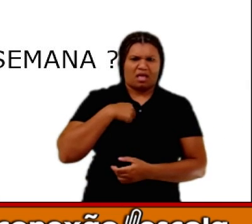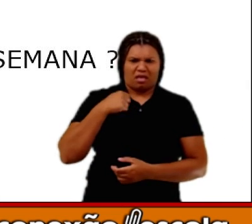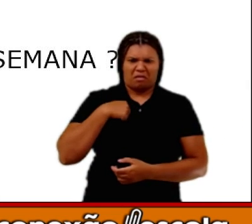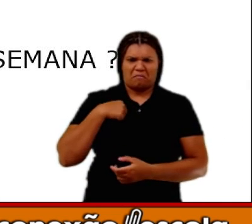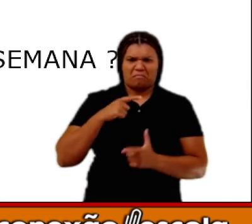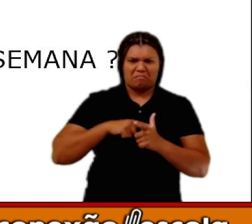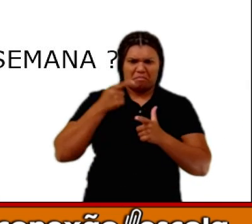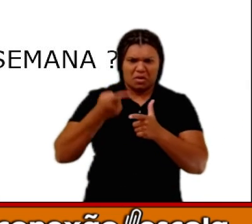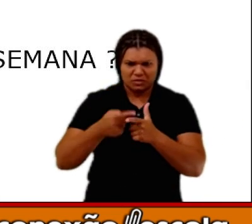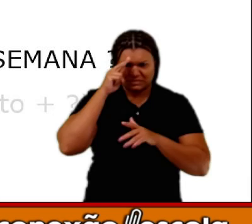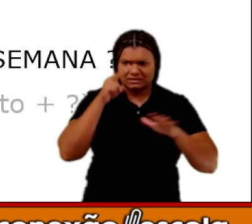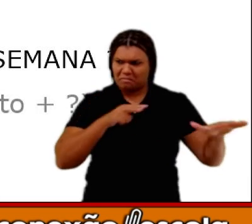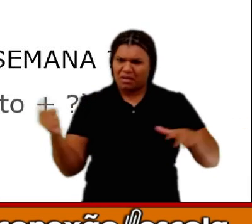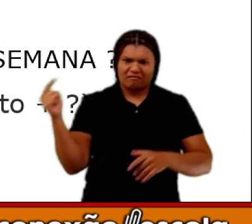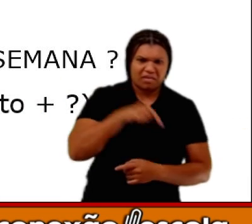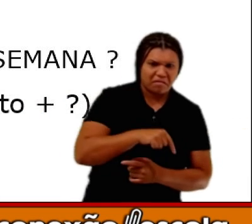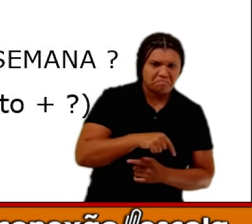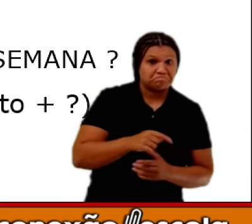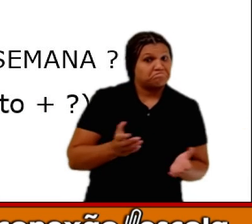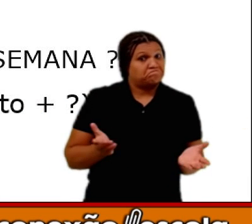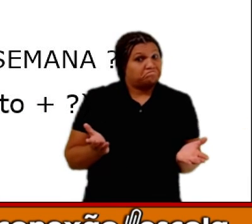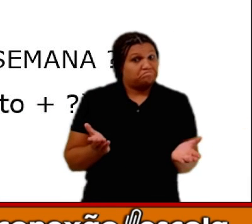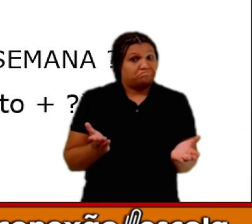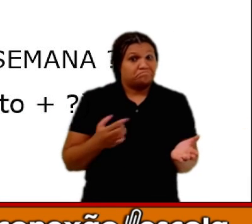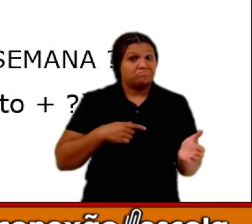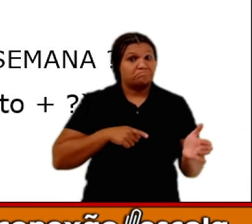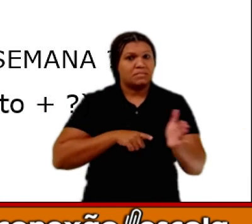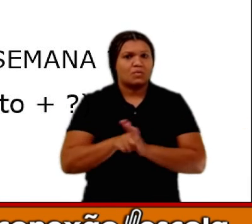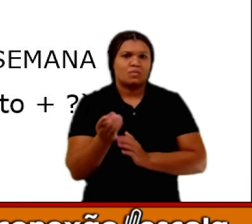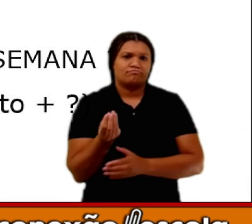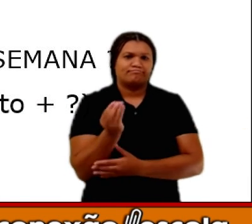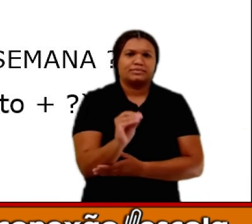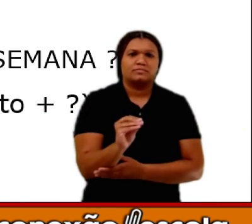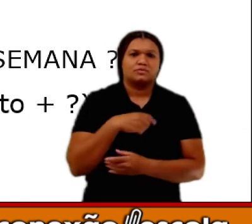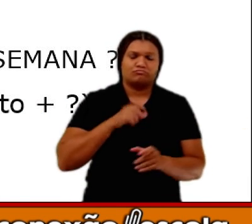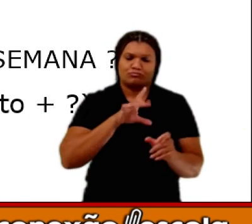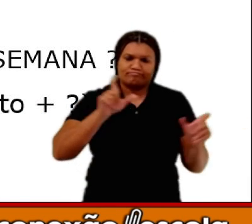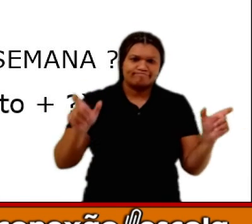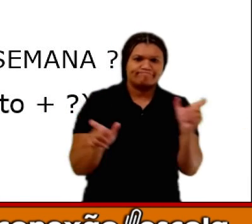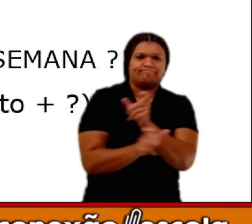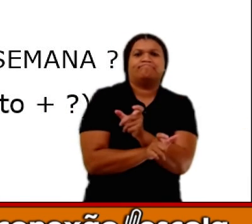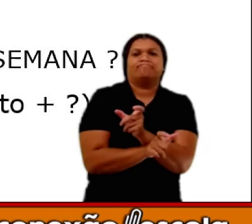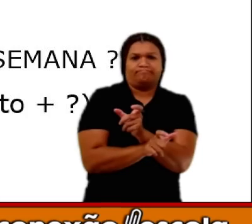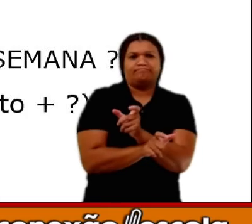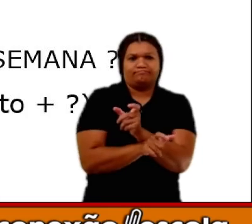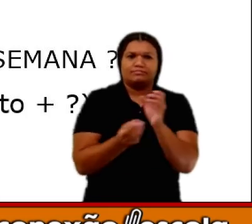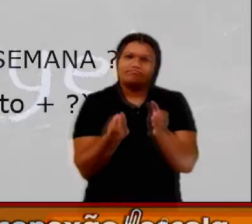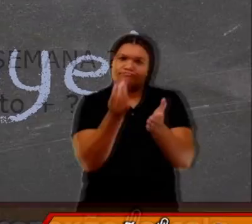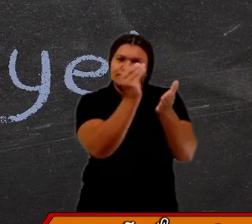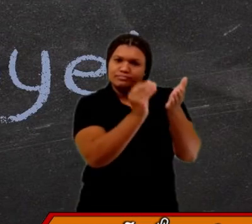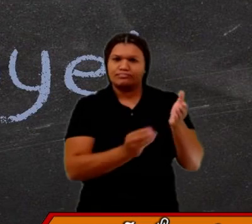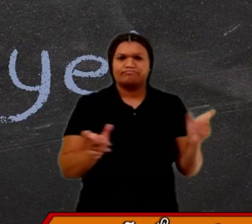vou ouvir na próxima semana Olha só estrutura o que que aconteceu eu apenas substituir o sujeito e o verbo